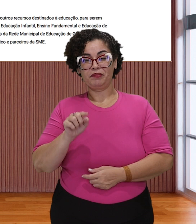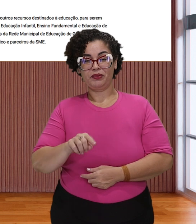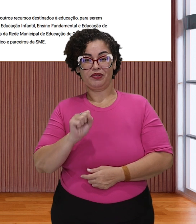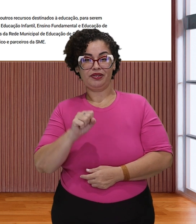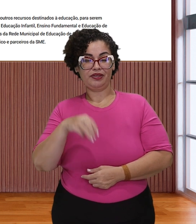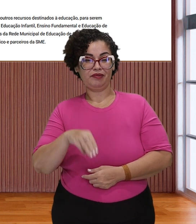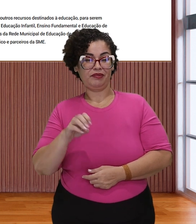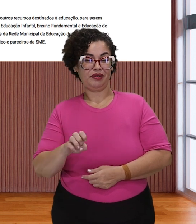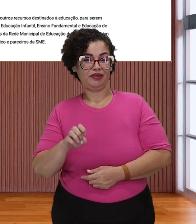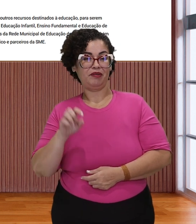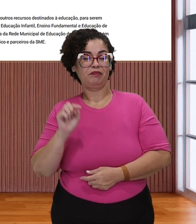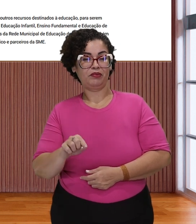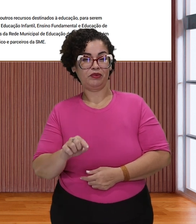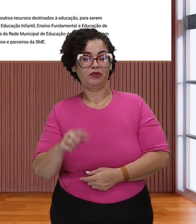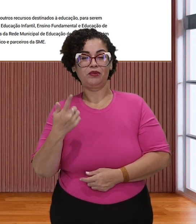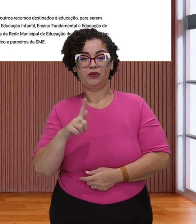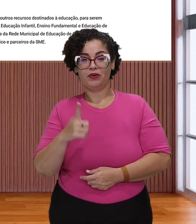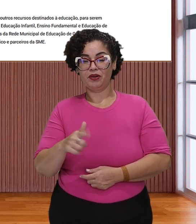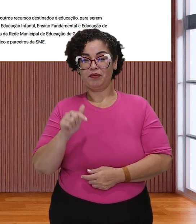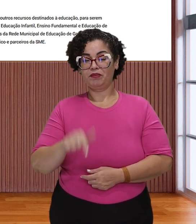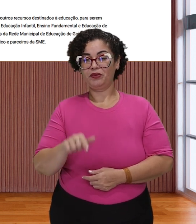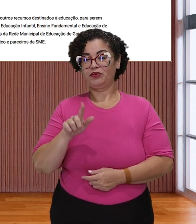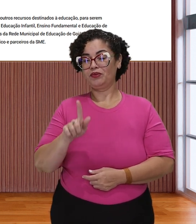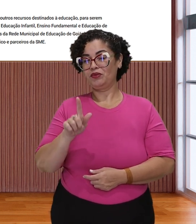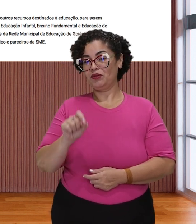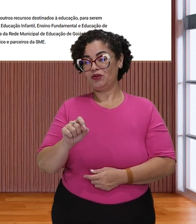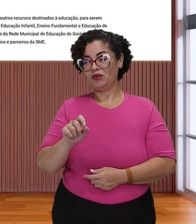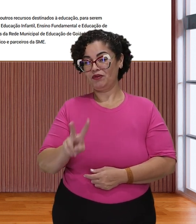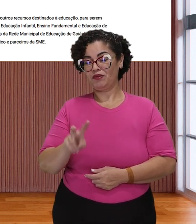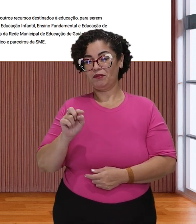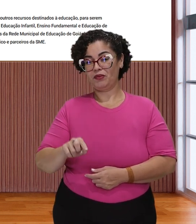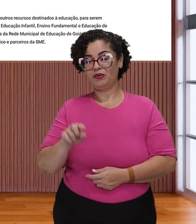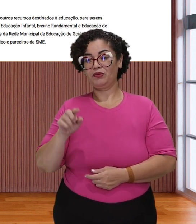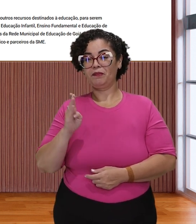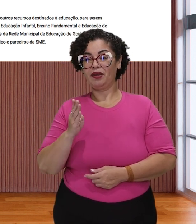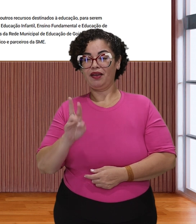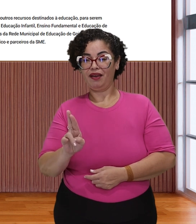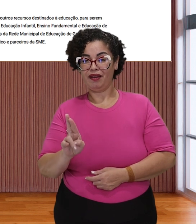www.sme.goiania.gov.br